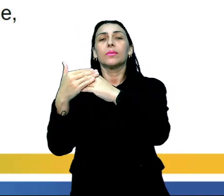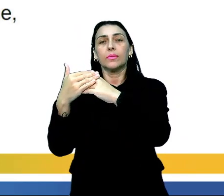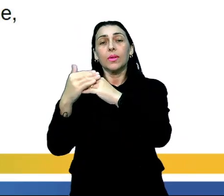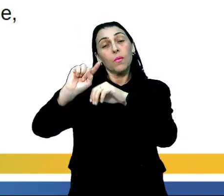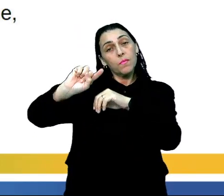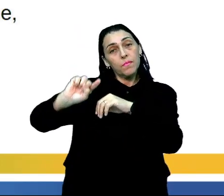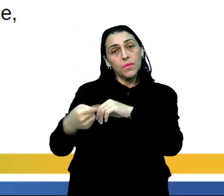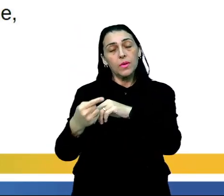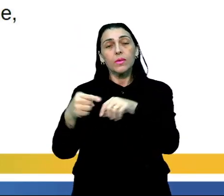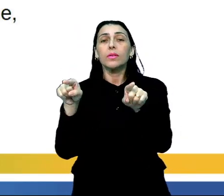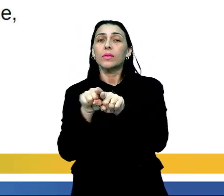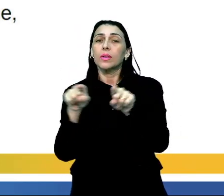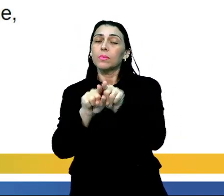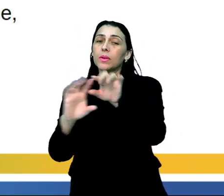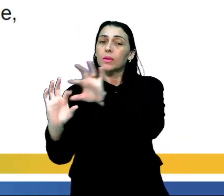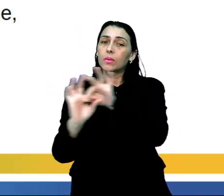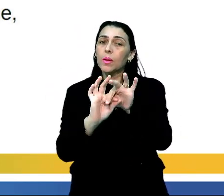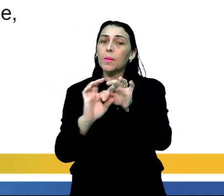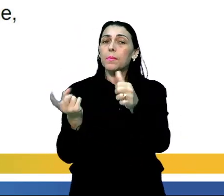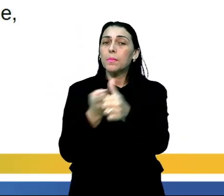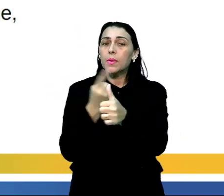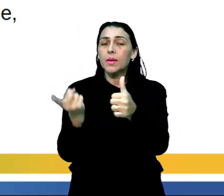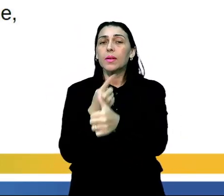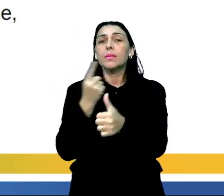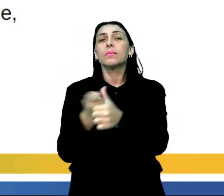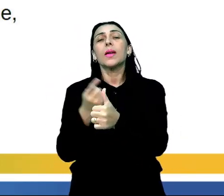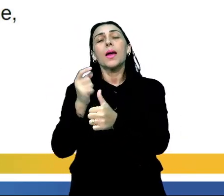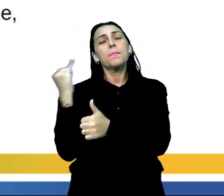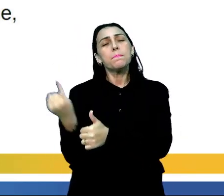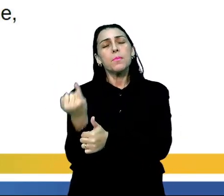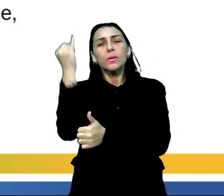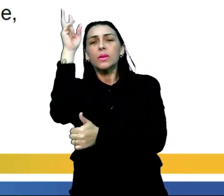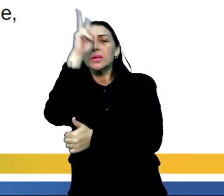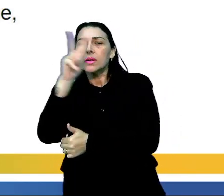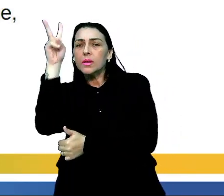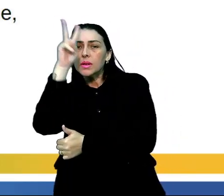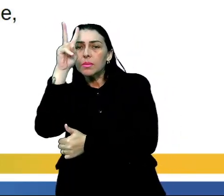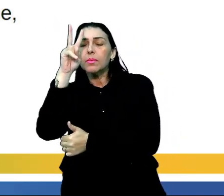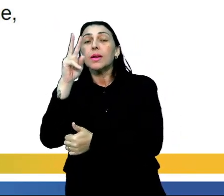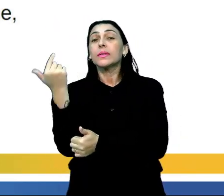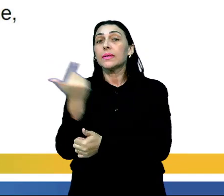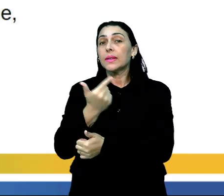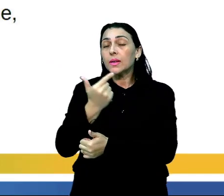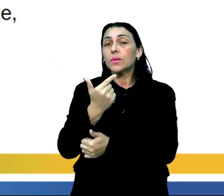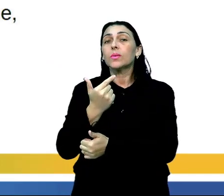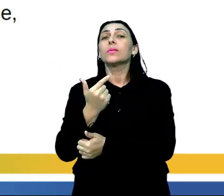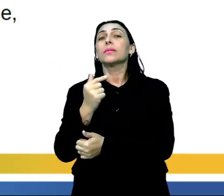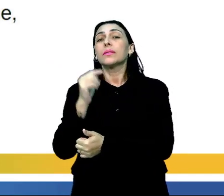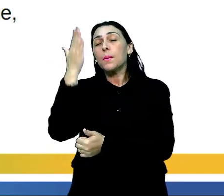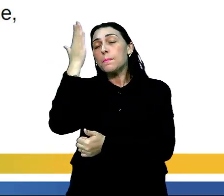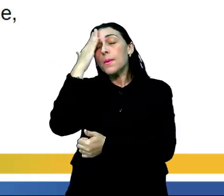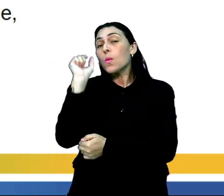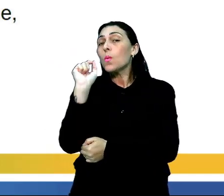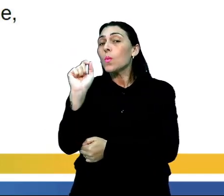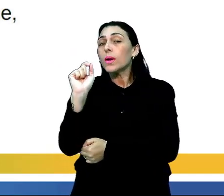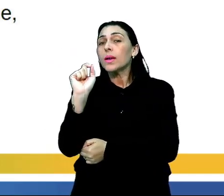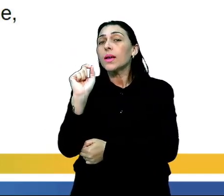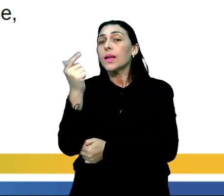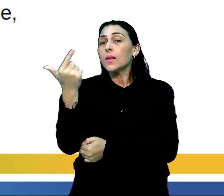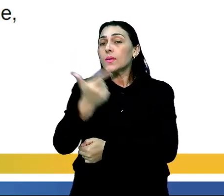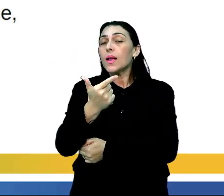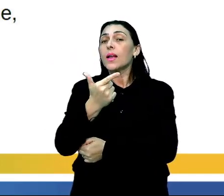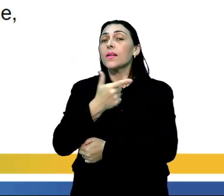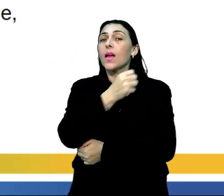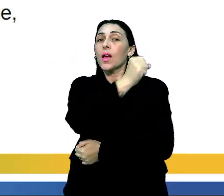uma vírgula, né? Nesse contexto, primeiramente, vale ressaltar, em primeiro lugar, é importante salientar que,